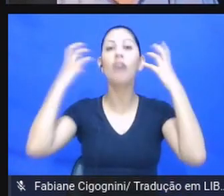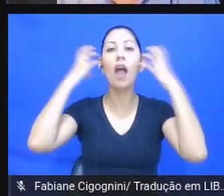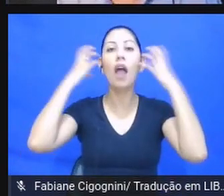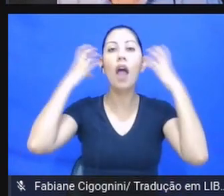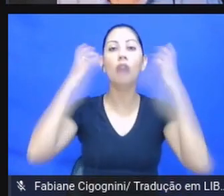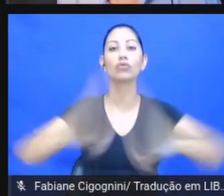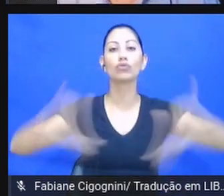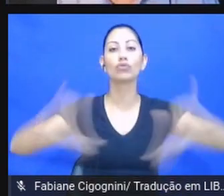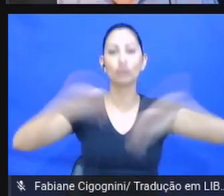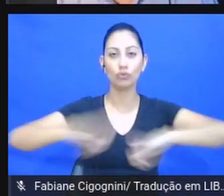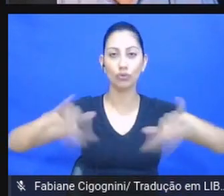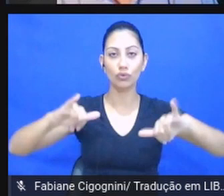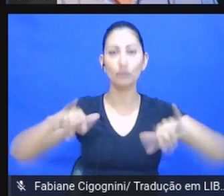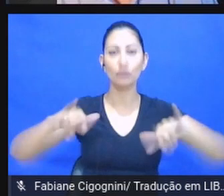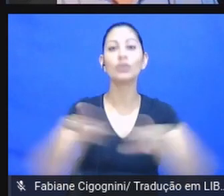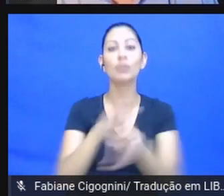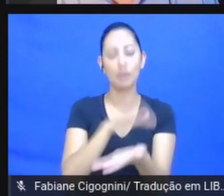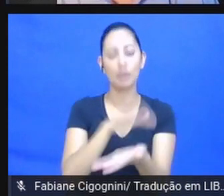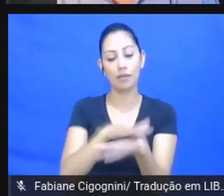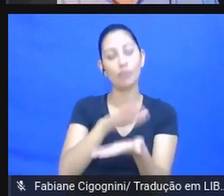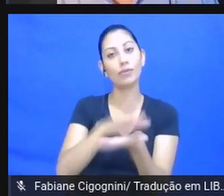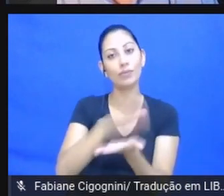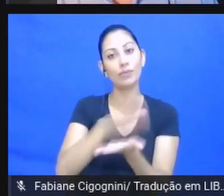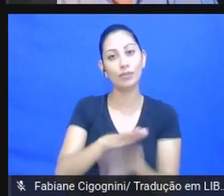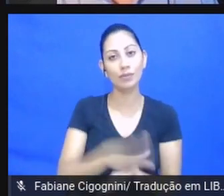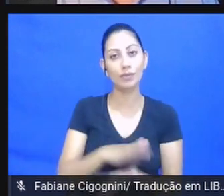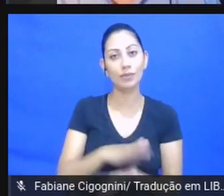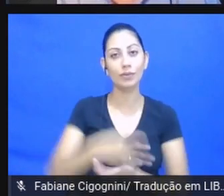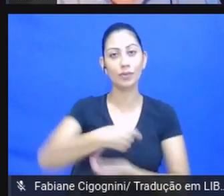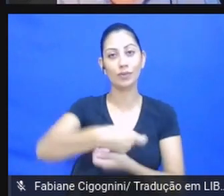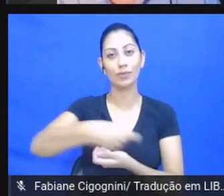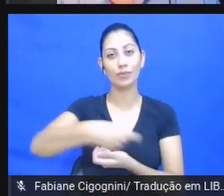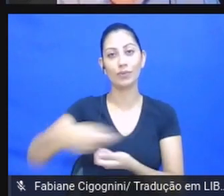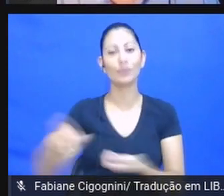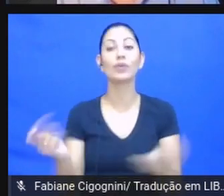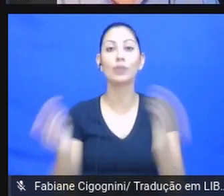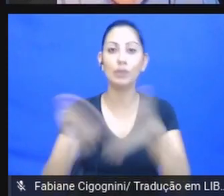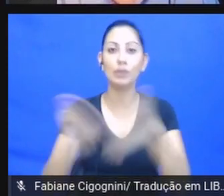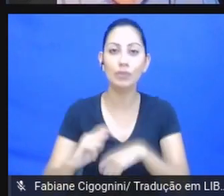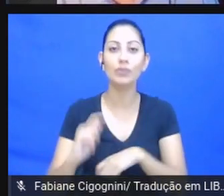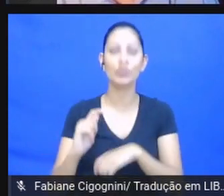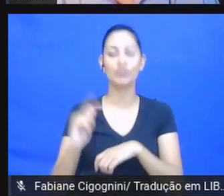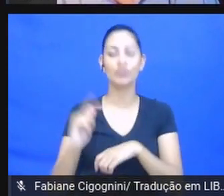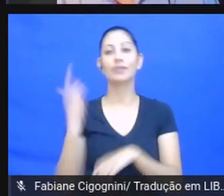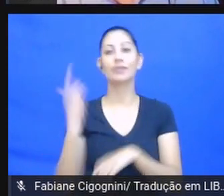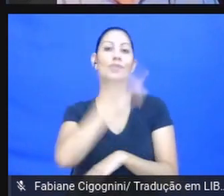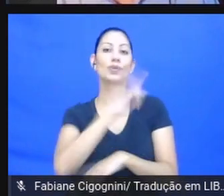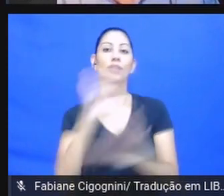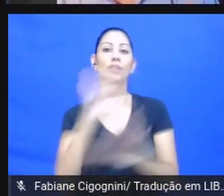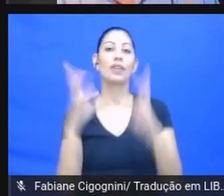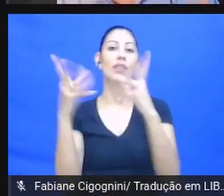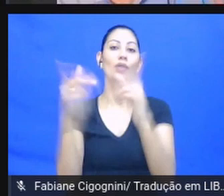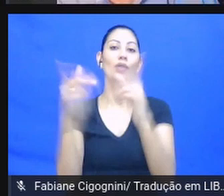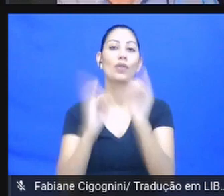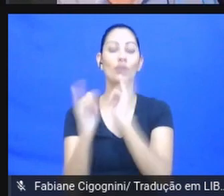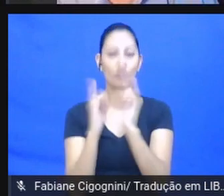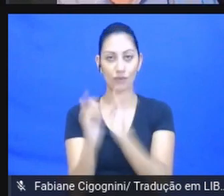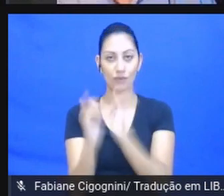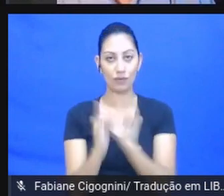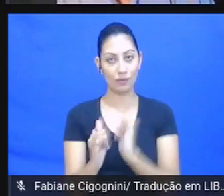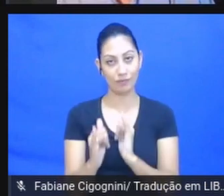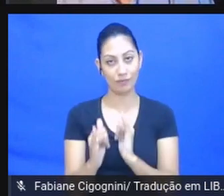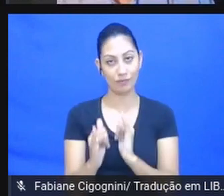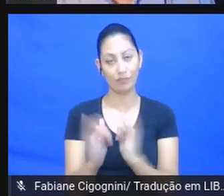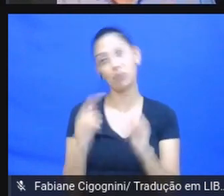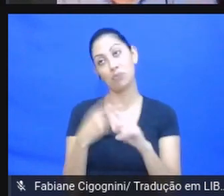junto com material impresso, para chegar a todos, que esse é um grande problema do Brasil. Nem todos têm banda